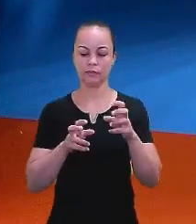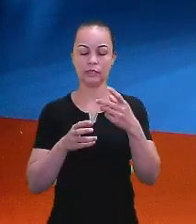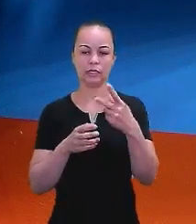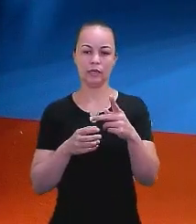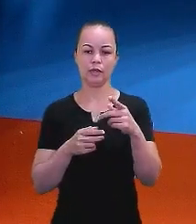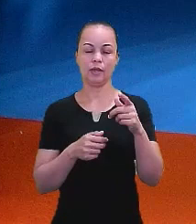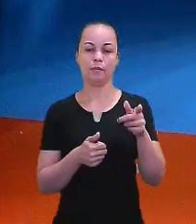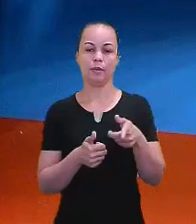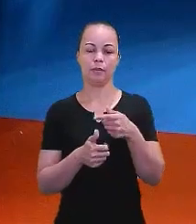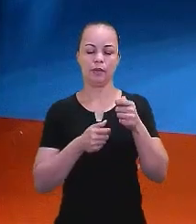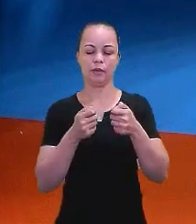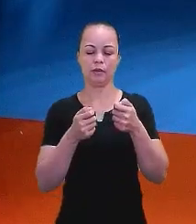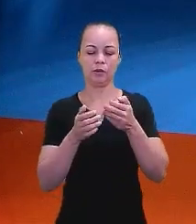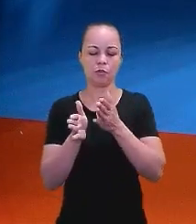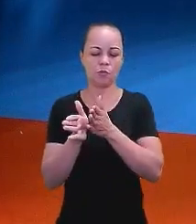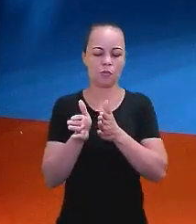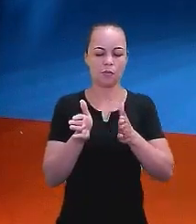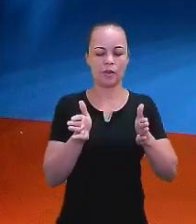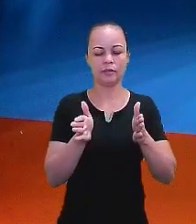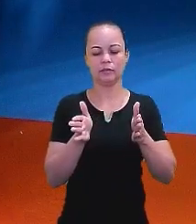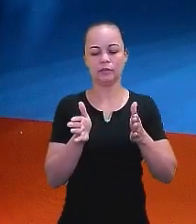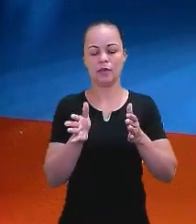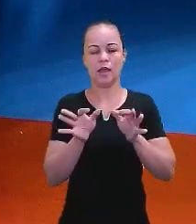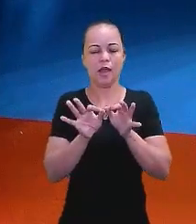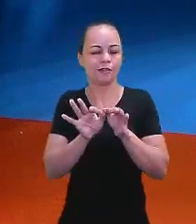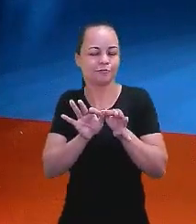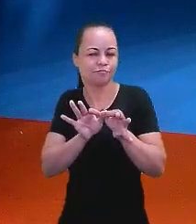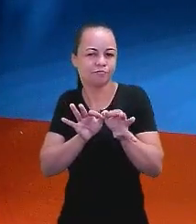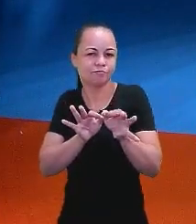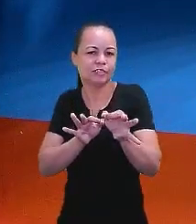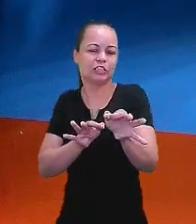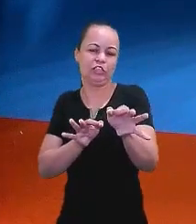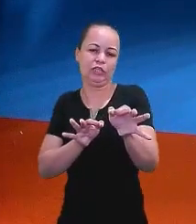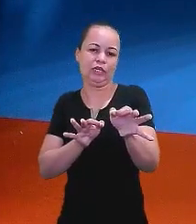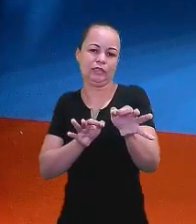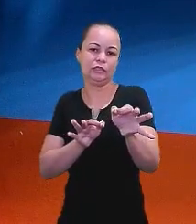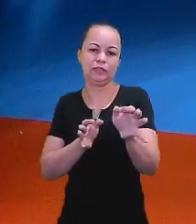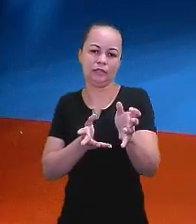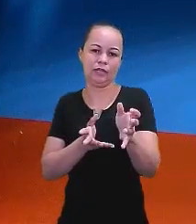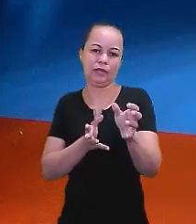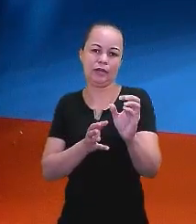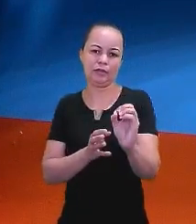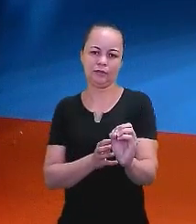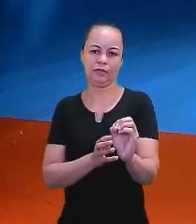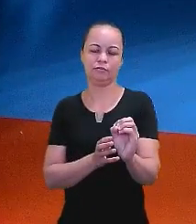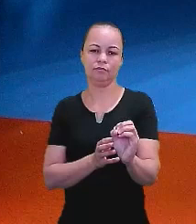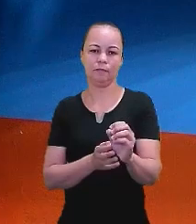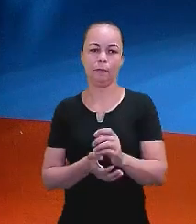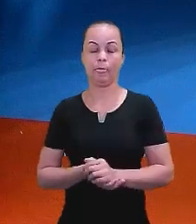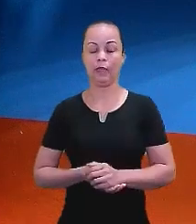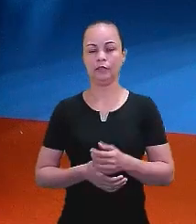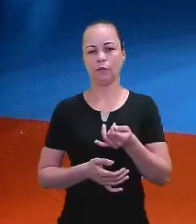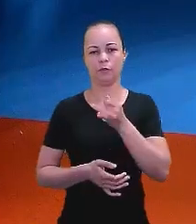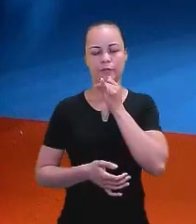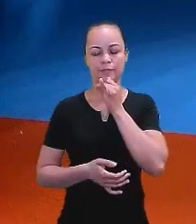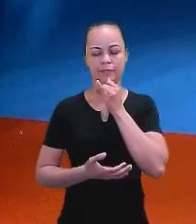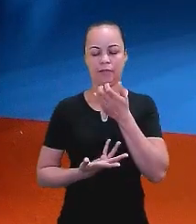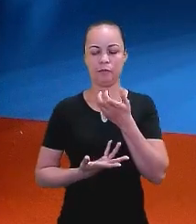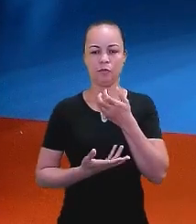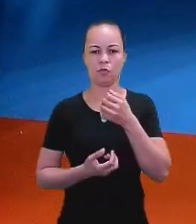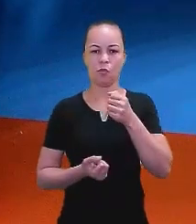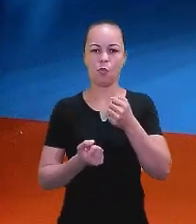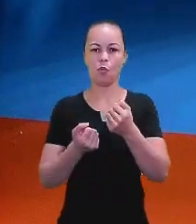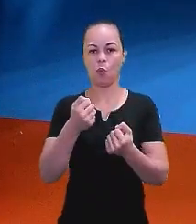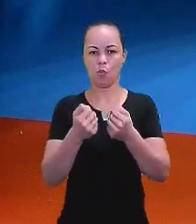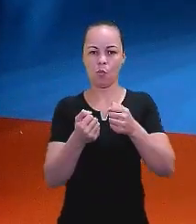primeiramente precisamos assumir que, inicialmente, a distância do carrinho até Cíntia era 0. Então, tá aqui. É como se o carrinho estivesse